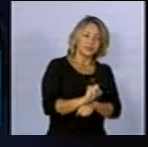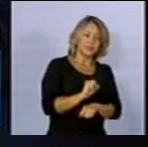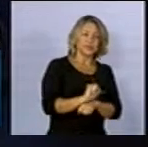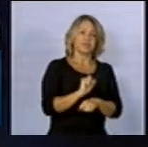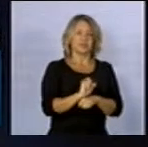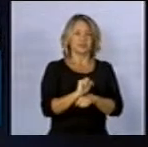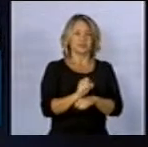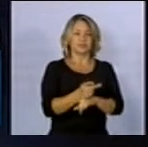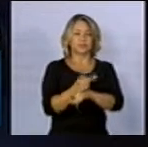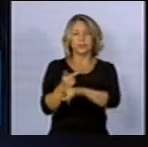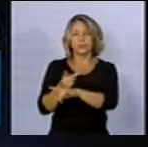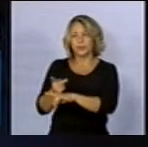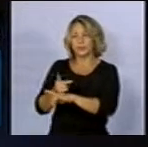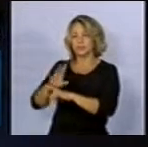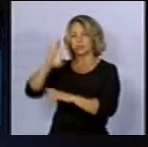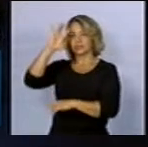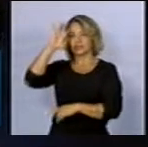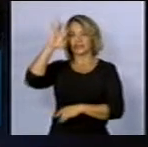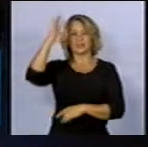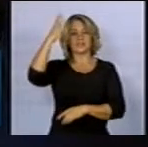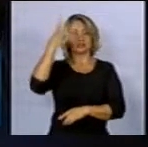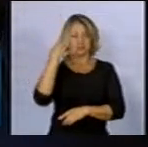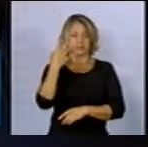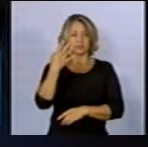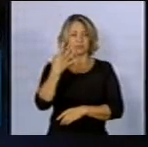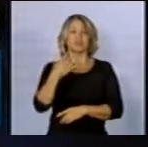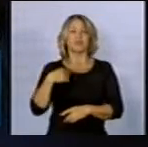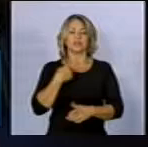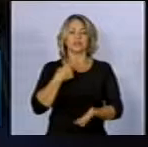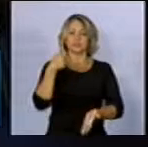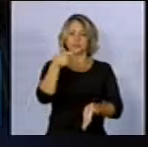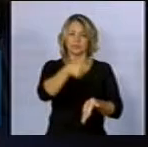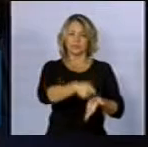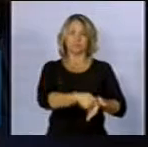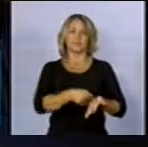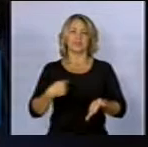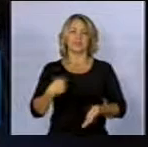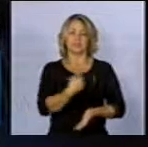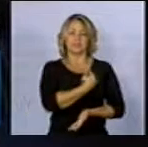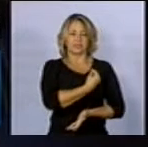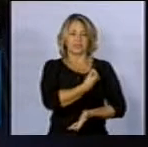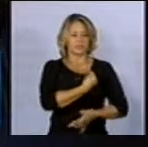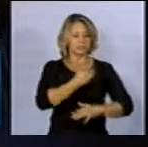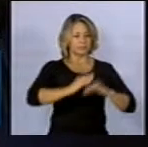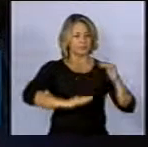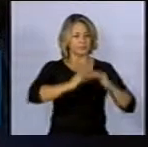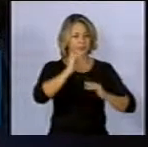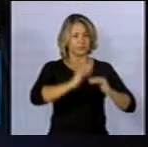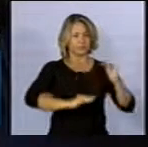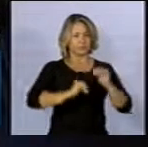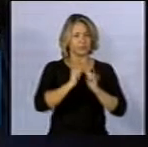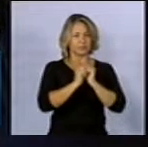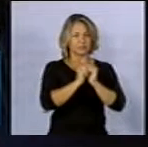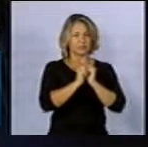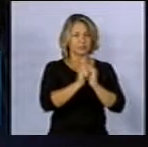destas decisões que firmamos a nossa condição de profissionais